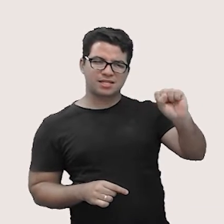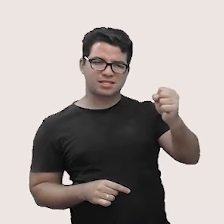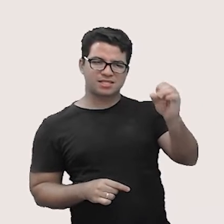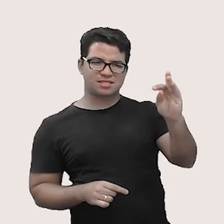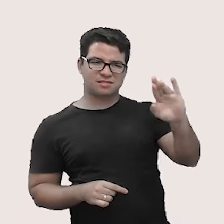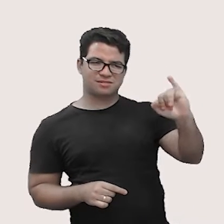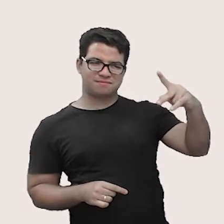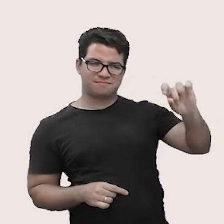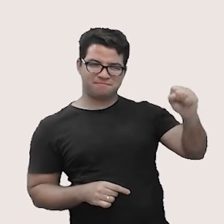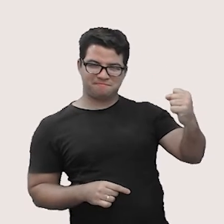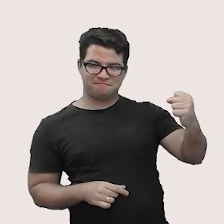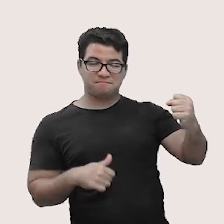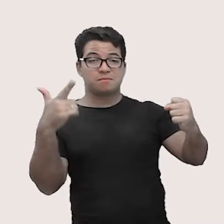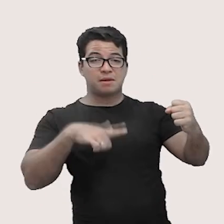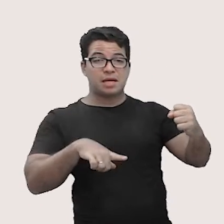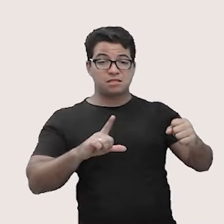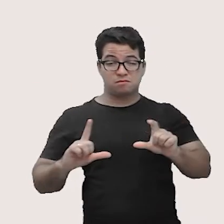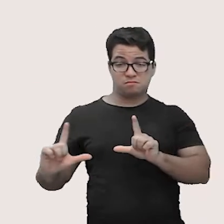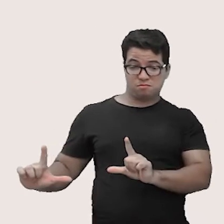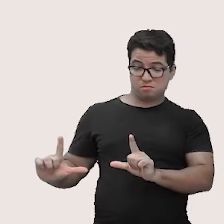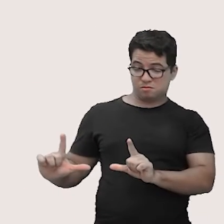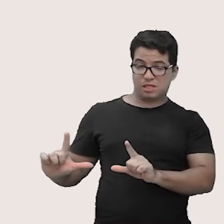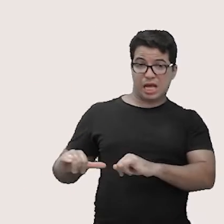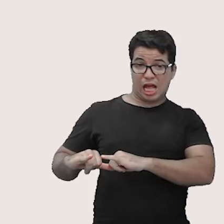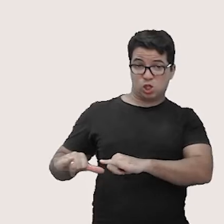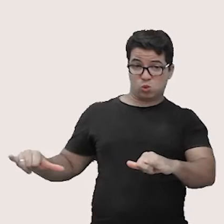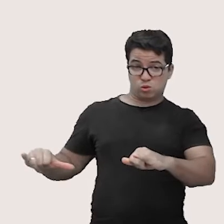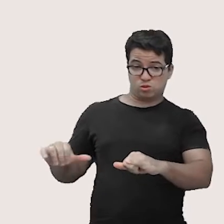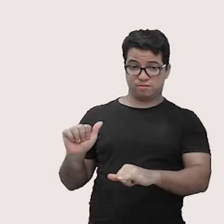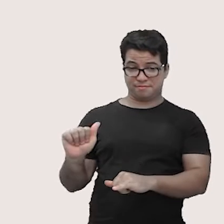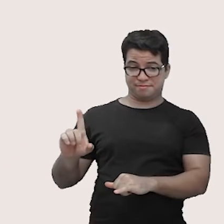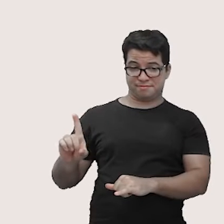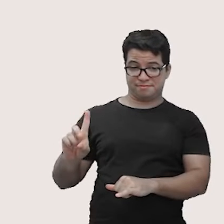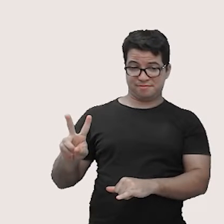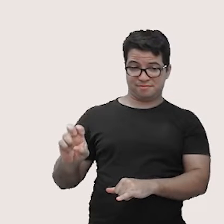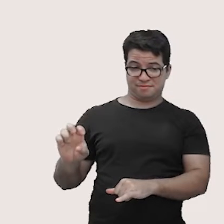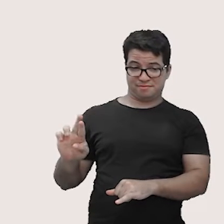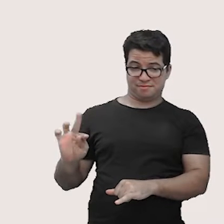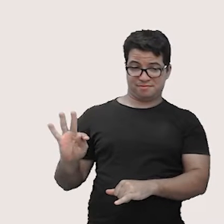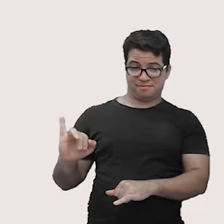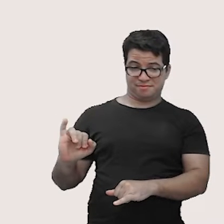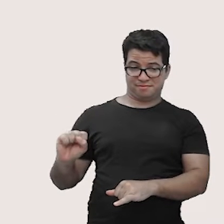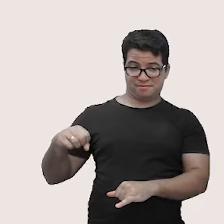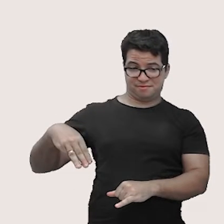advertisement, que são os anúncios, e as news, que são as